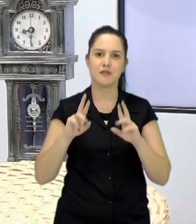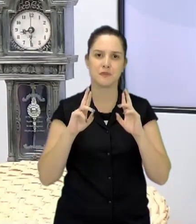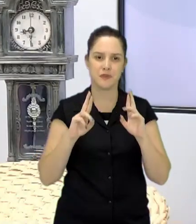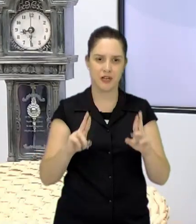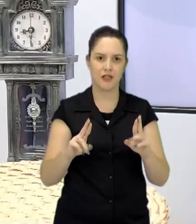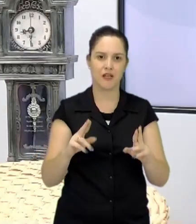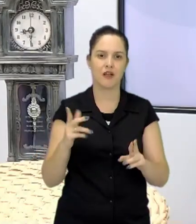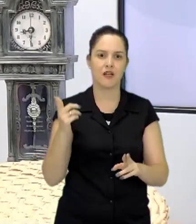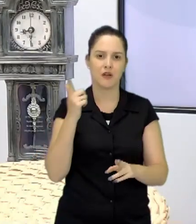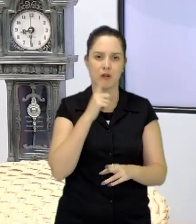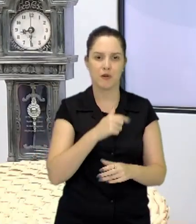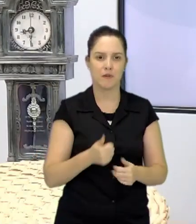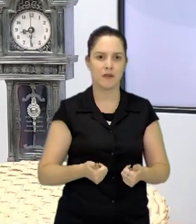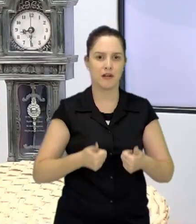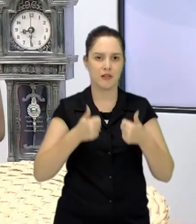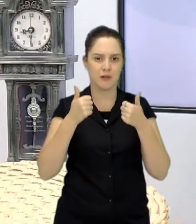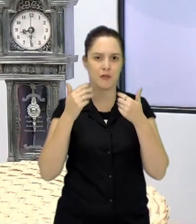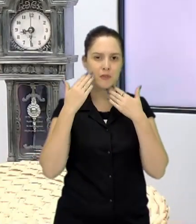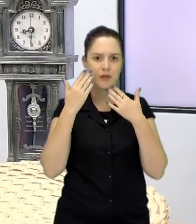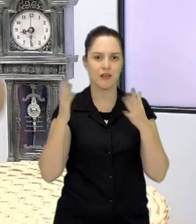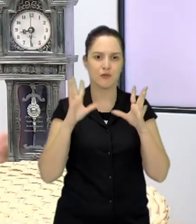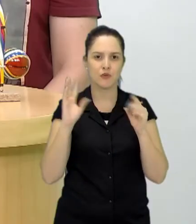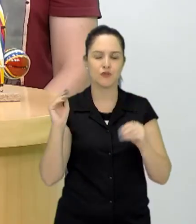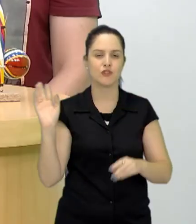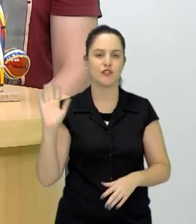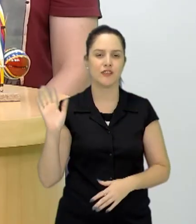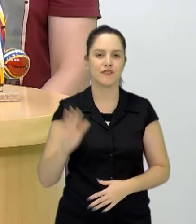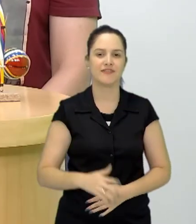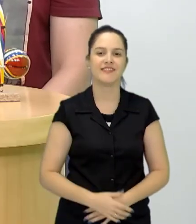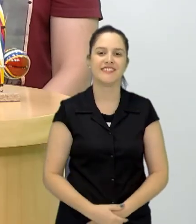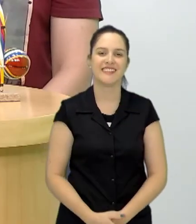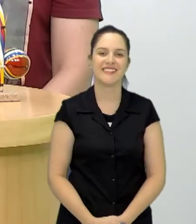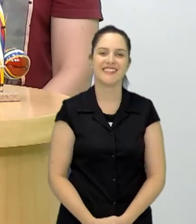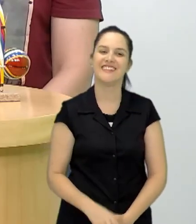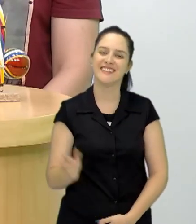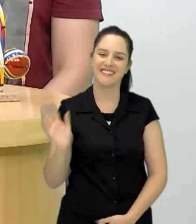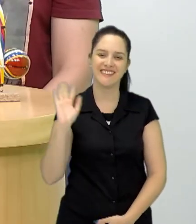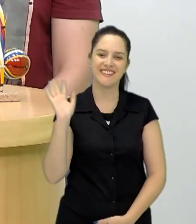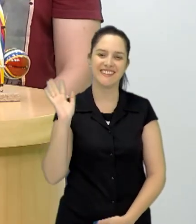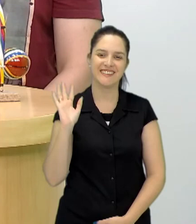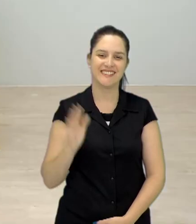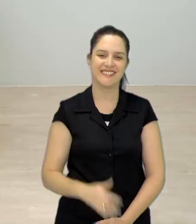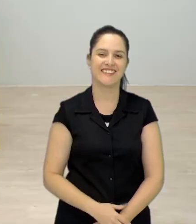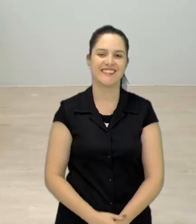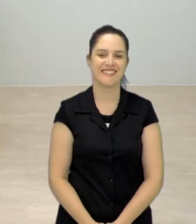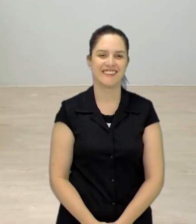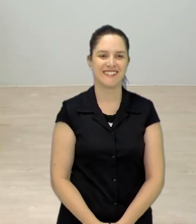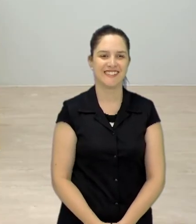poder sempre melhorar. Obrigada a todos e tchau, tchau. Tchau, tchau, pessoal. Até mais.